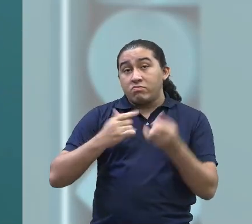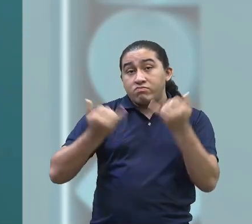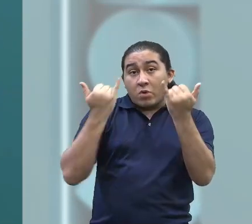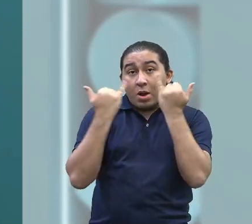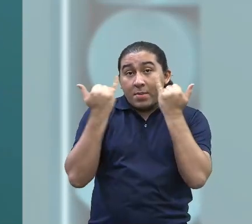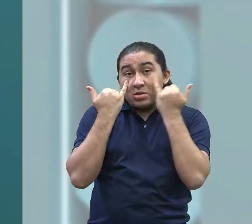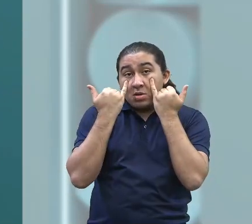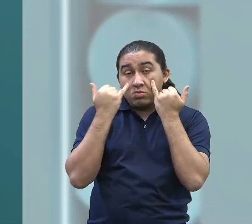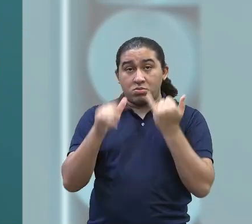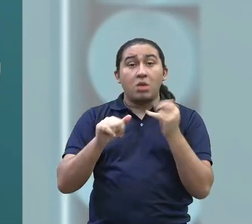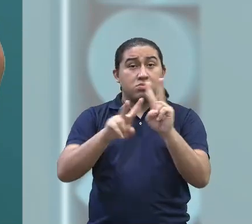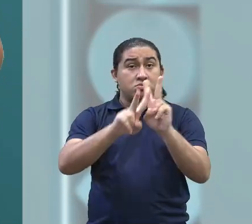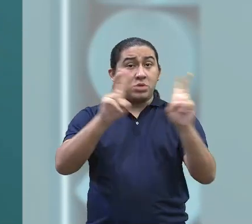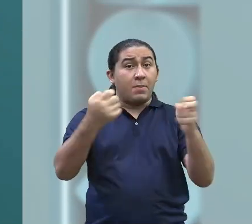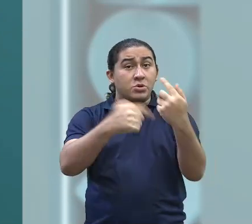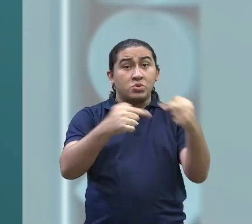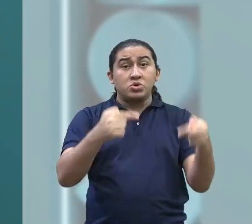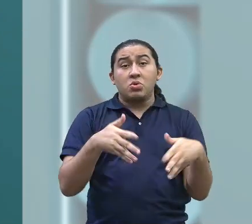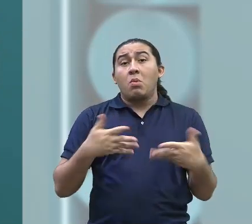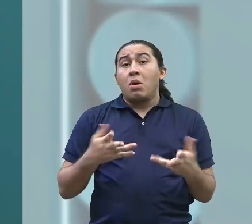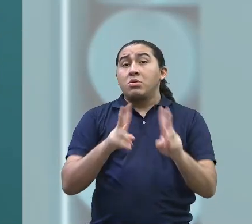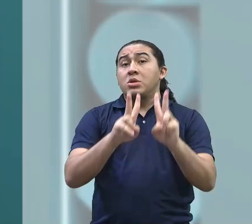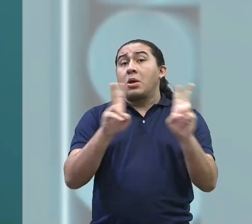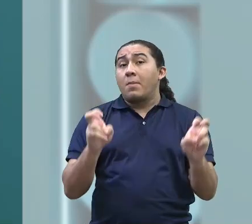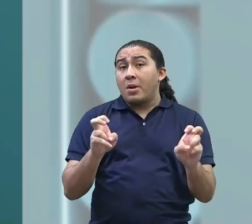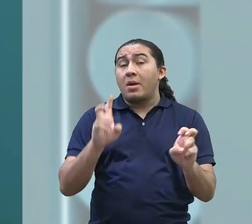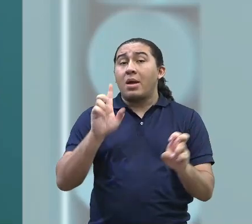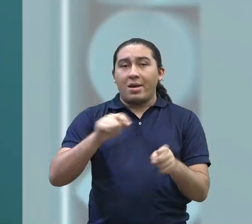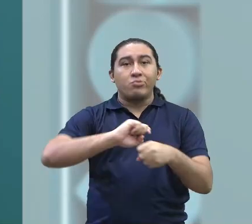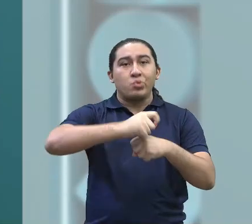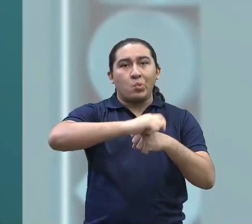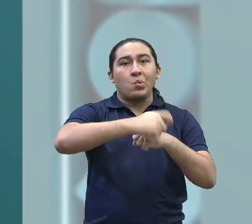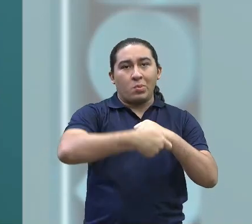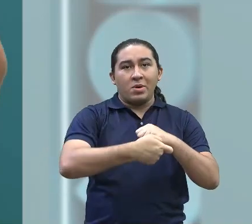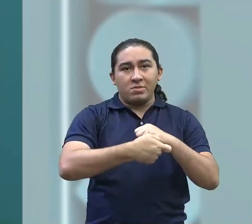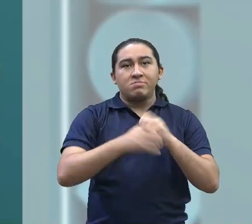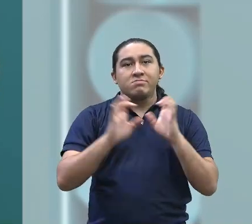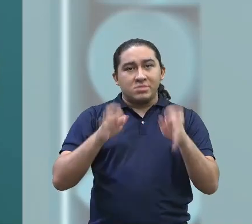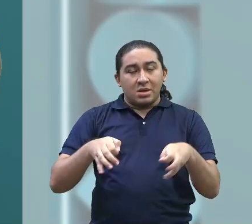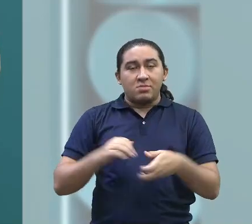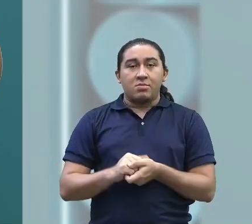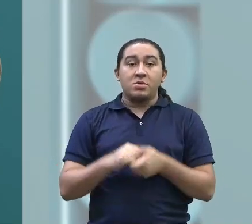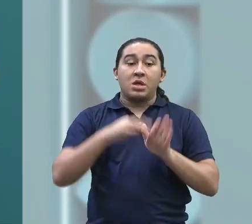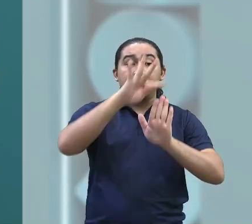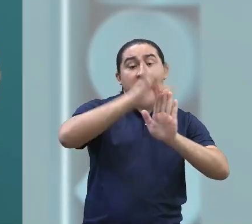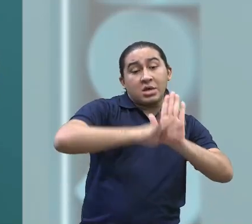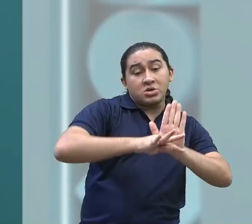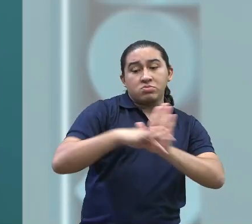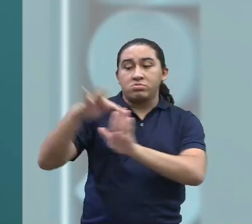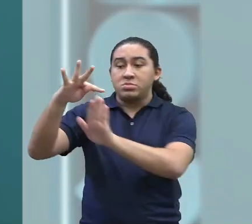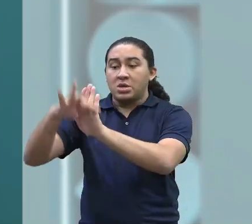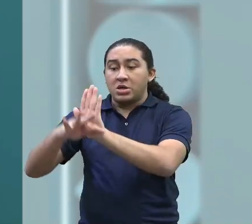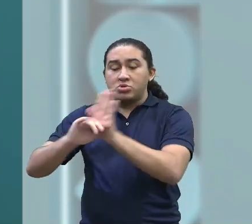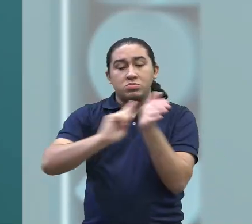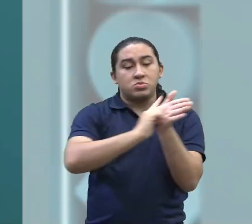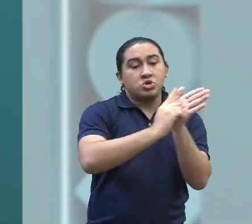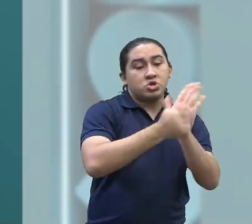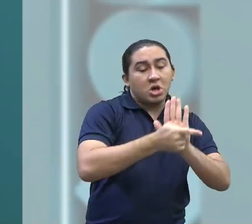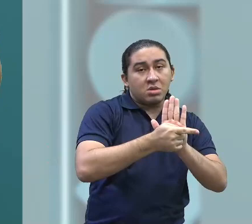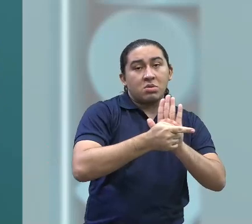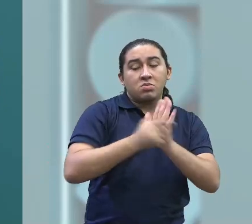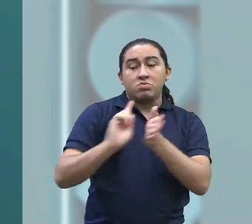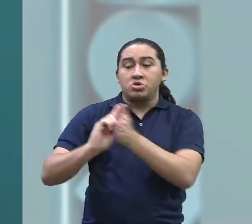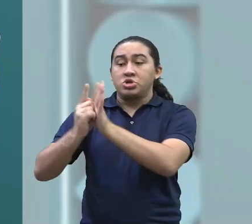Sobre um assunto. Que assunto era esse? O Tucumã. Então, dois textos de gêneros